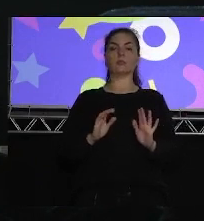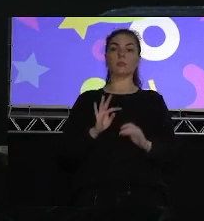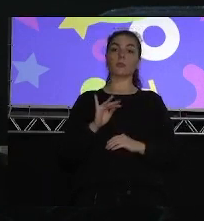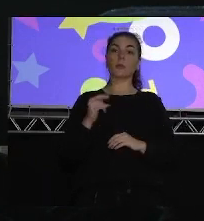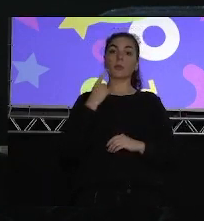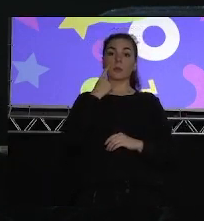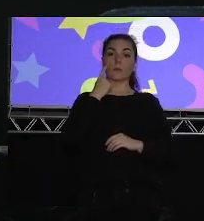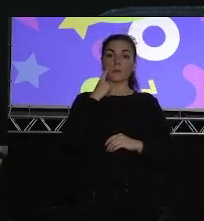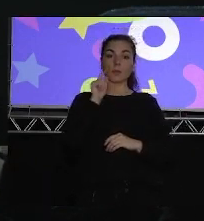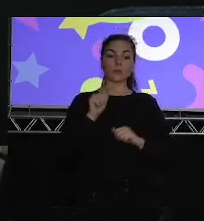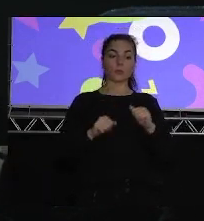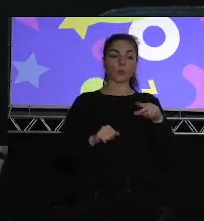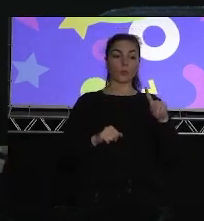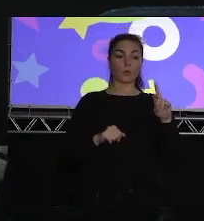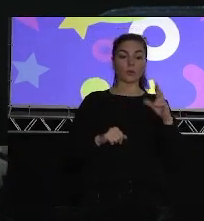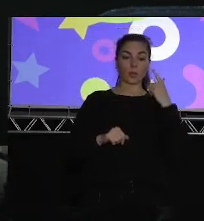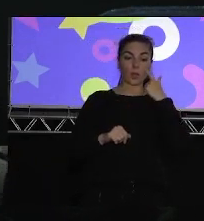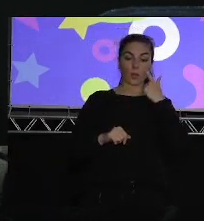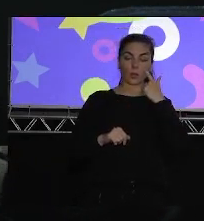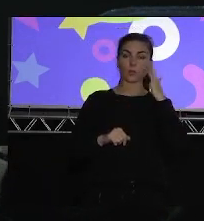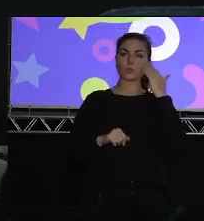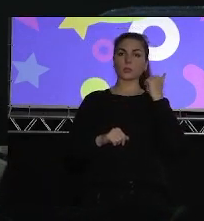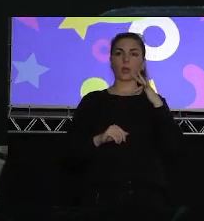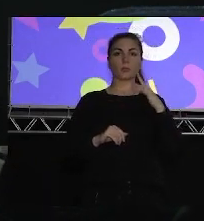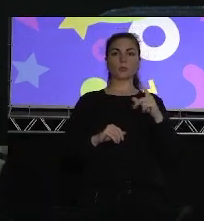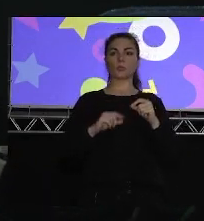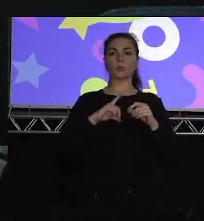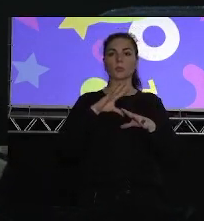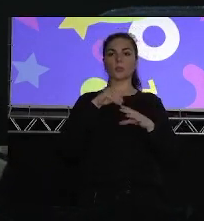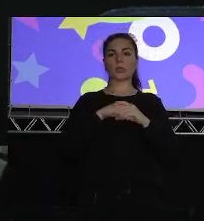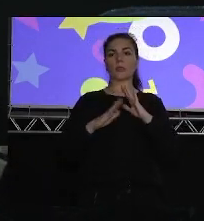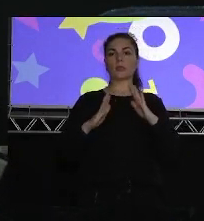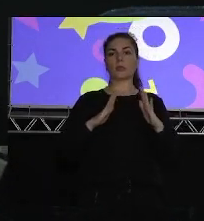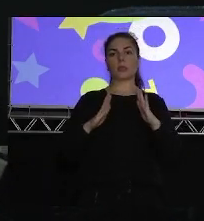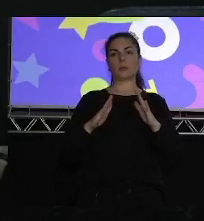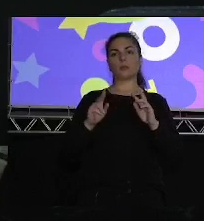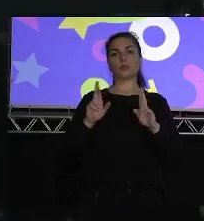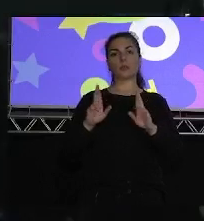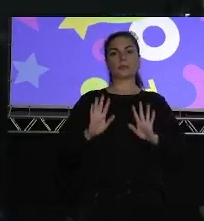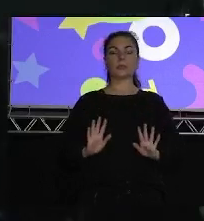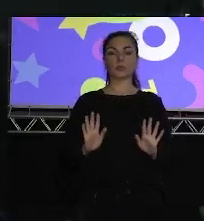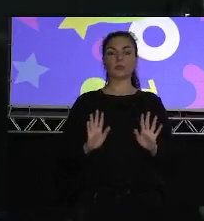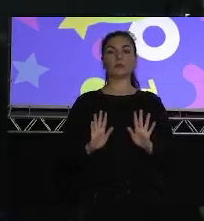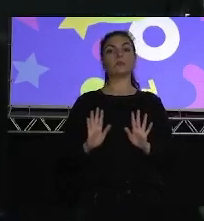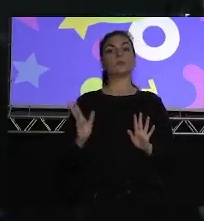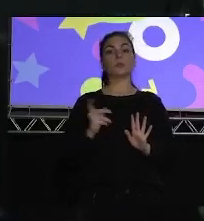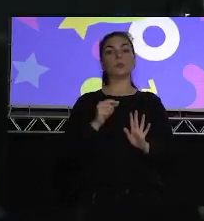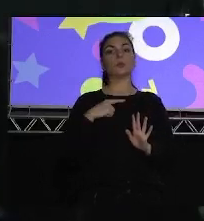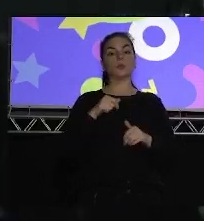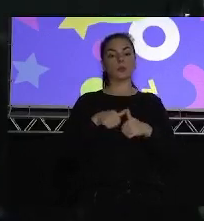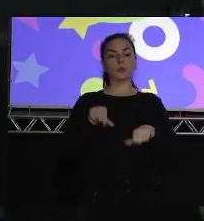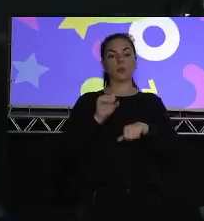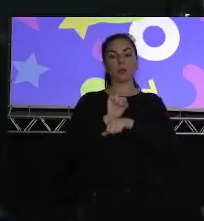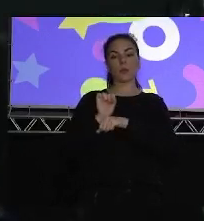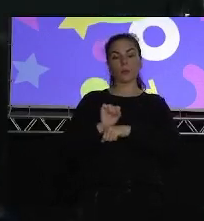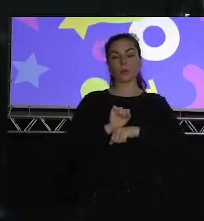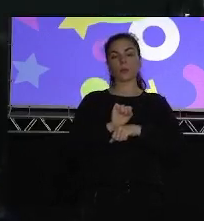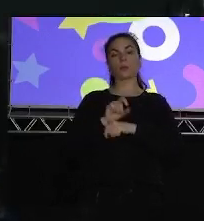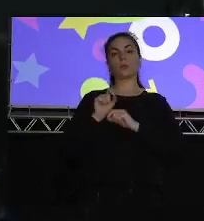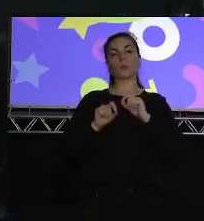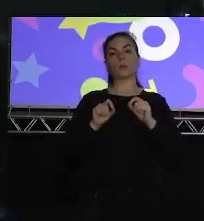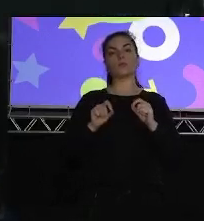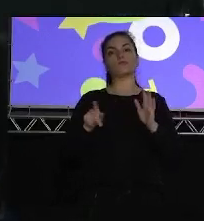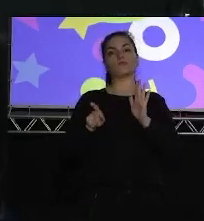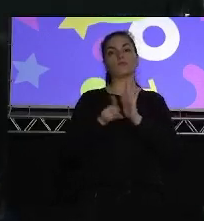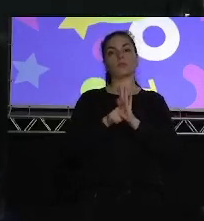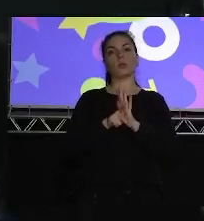olhando, o André olha lá, ele sabe tudo que está na etapa de estimativa. Tudo que está aguardando para ser habilitado